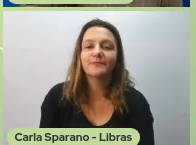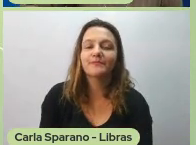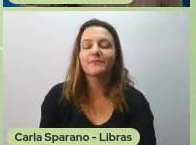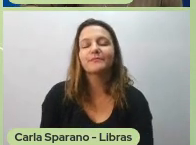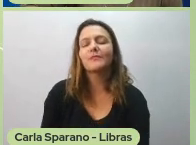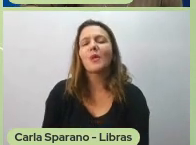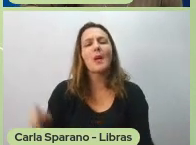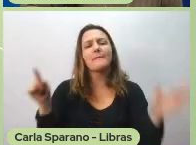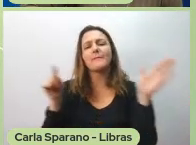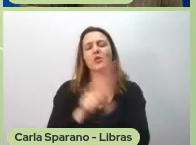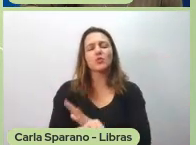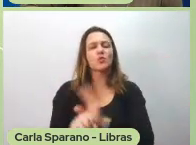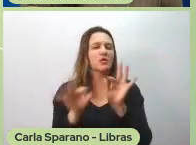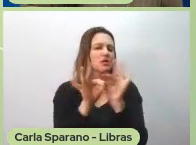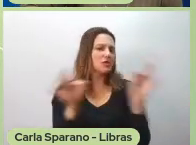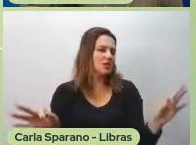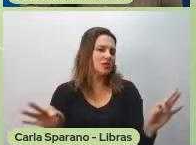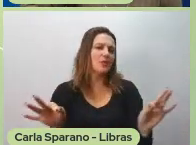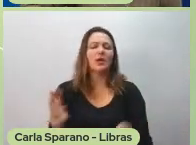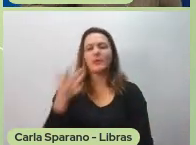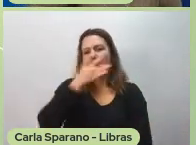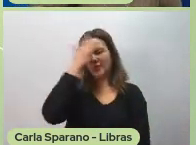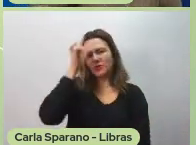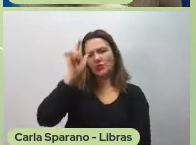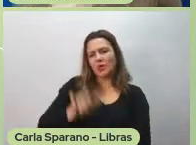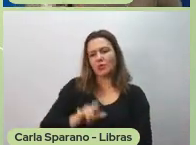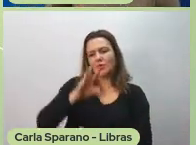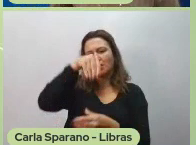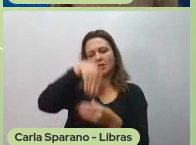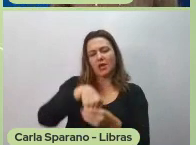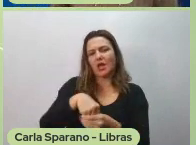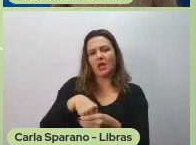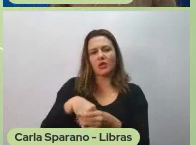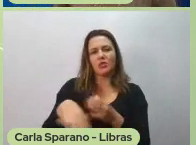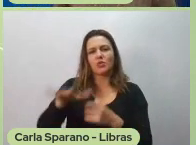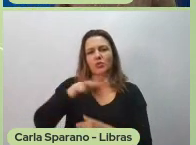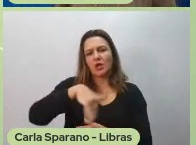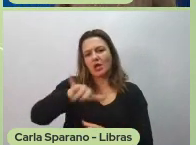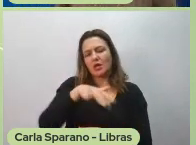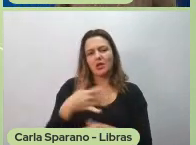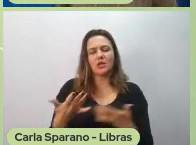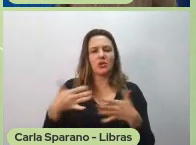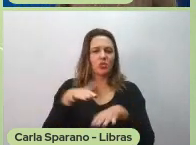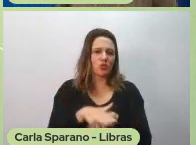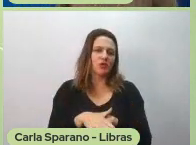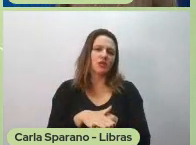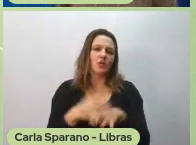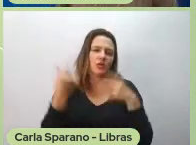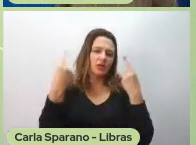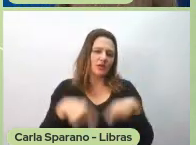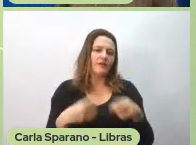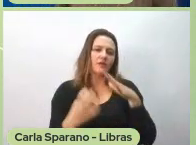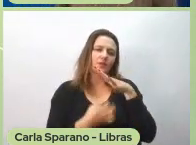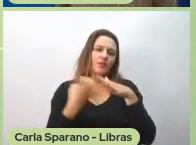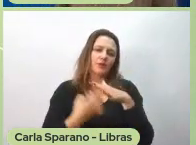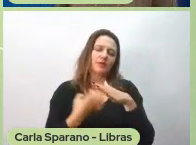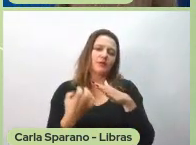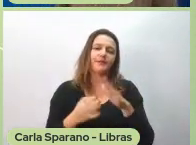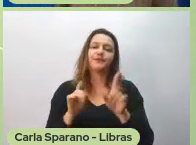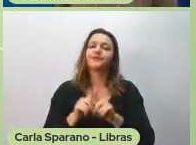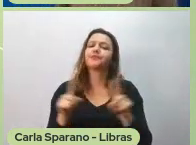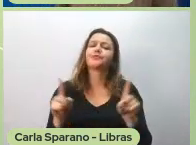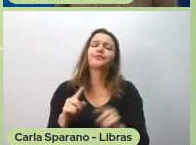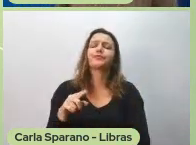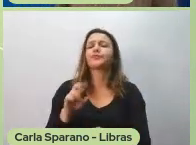problemas de ter que lidar com os desafios de inclusão dentro da empresa de vocês, mas imagino que essa não seja uma pauta